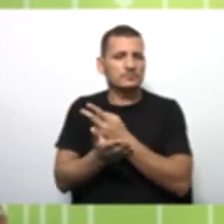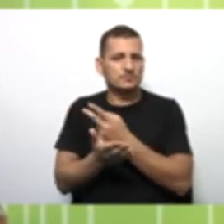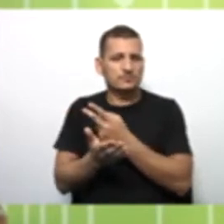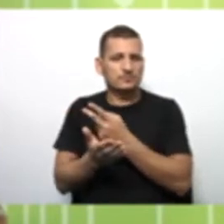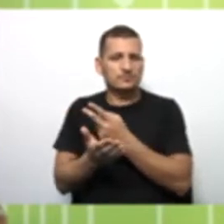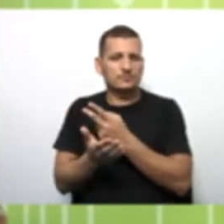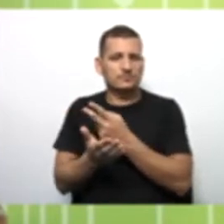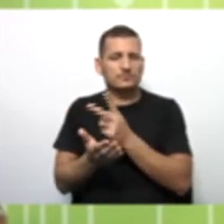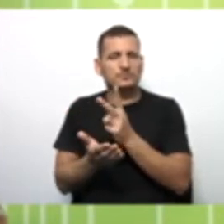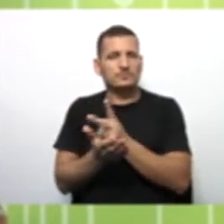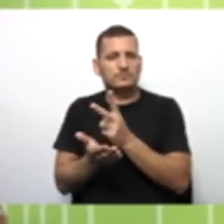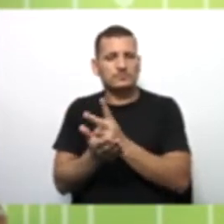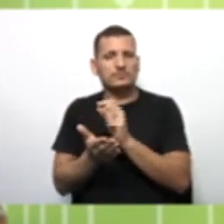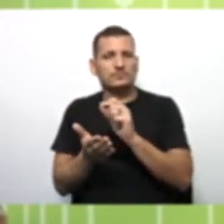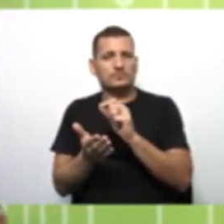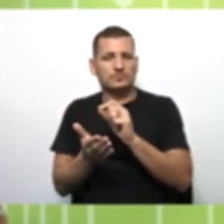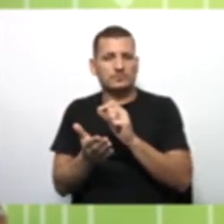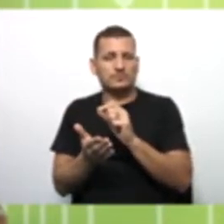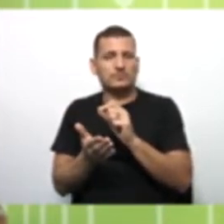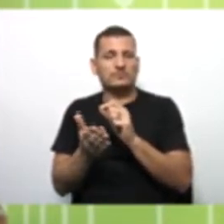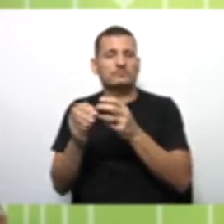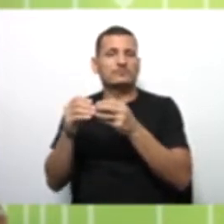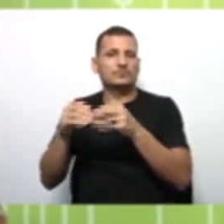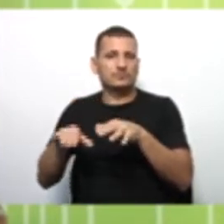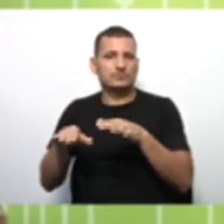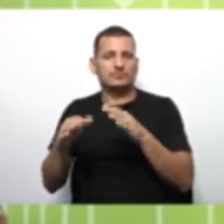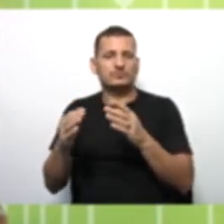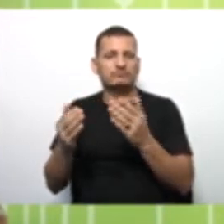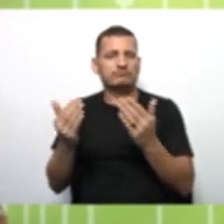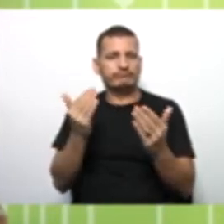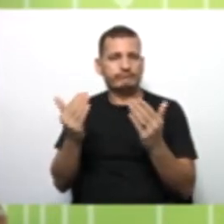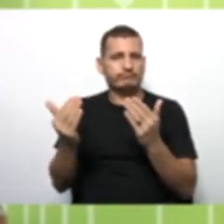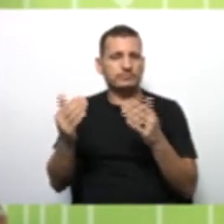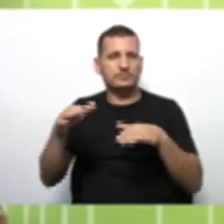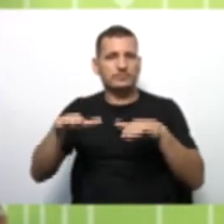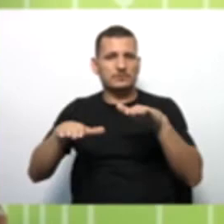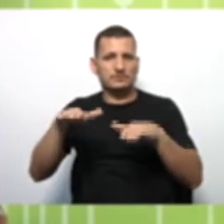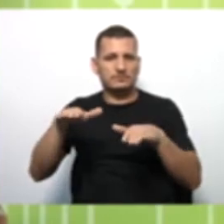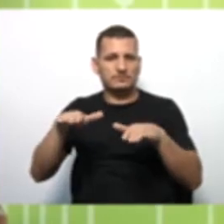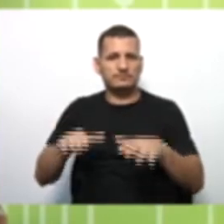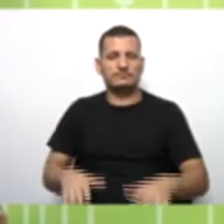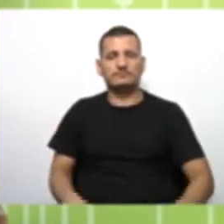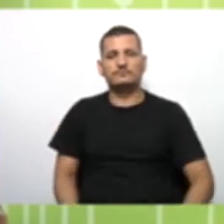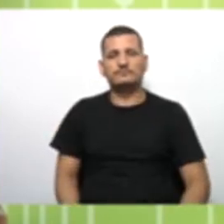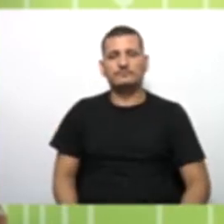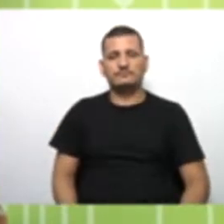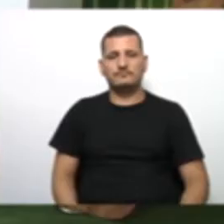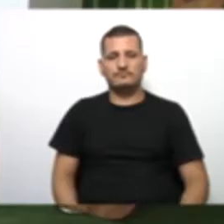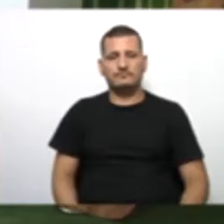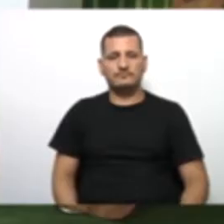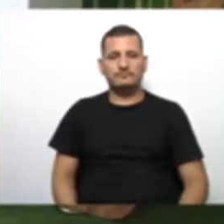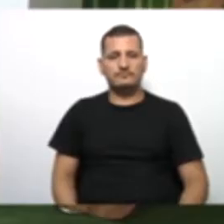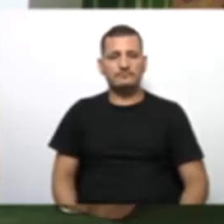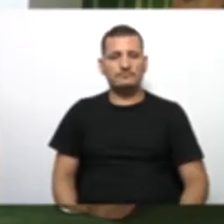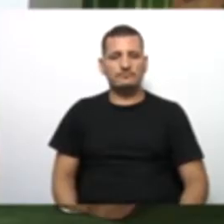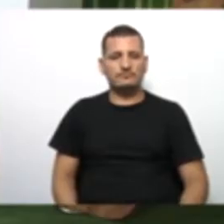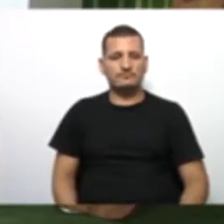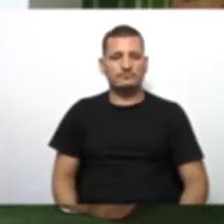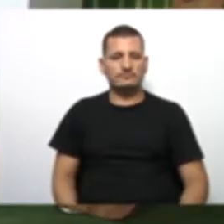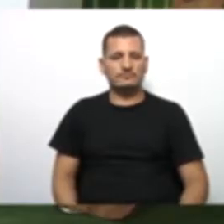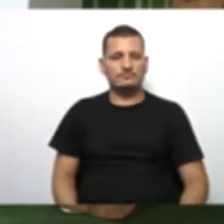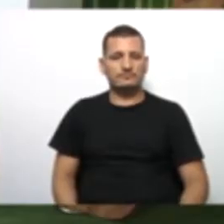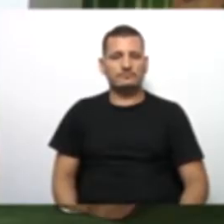sempre ali versus o meu impacto, né, qual é o prejuízo que eu vou ter em relação àquilo. Professor Saulo, para aproveitar, só voltar